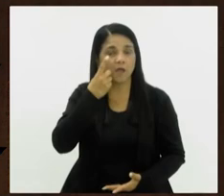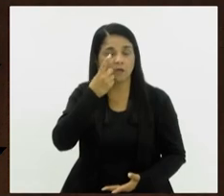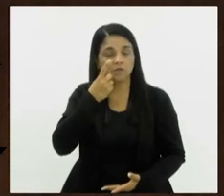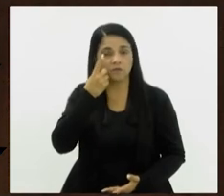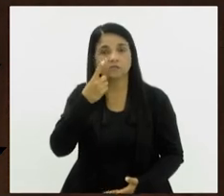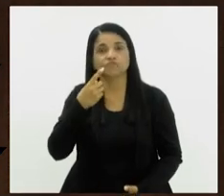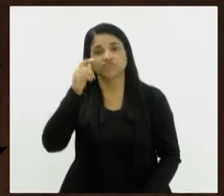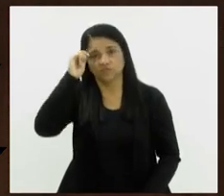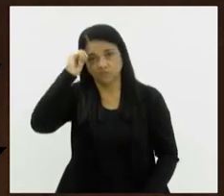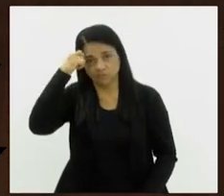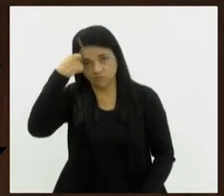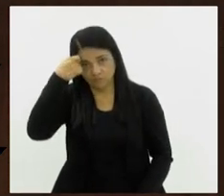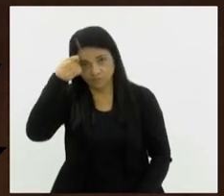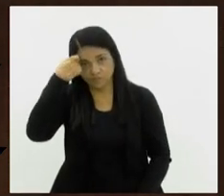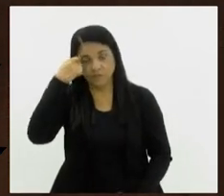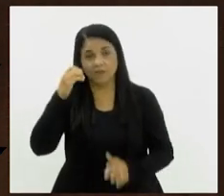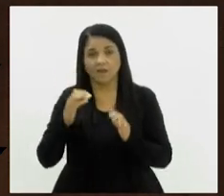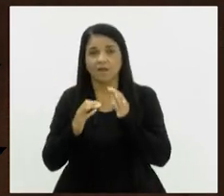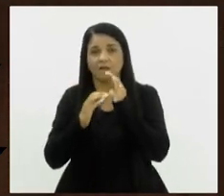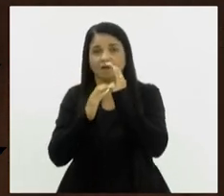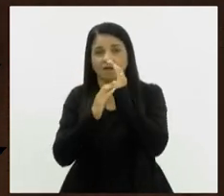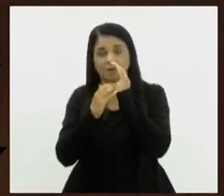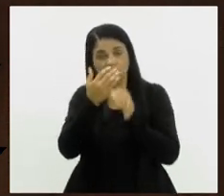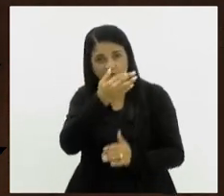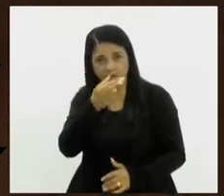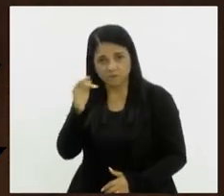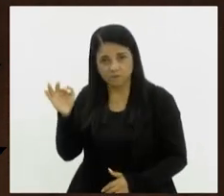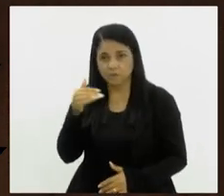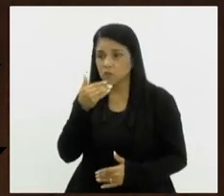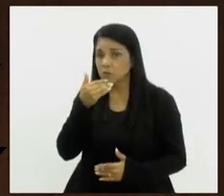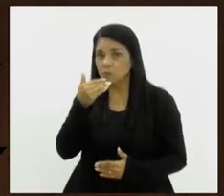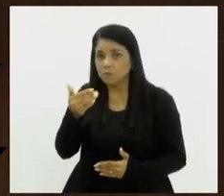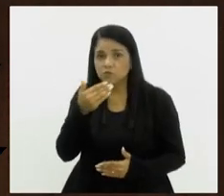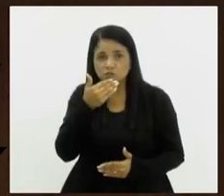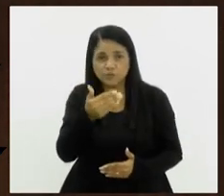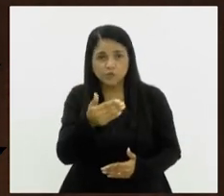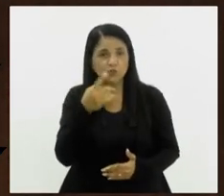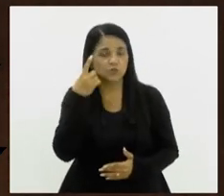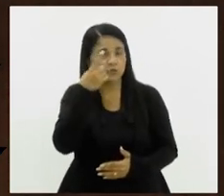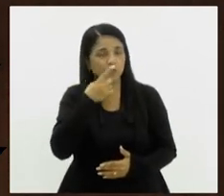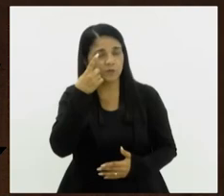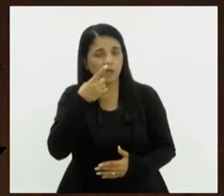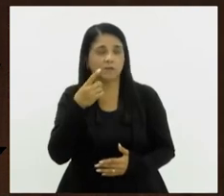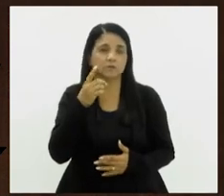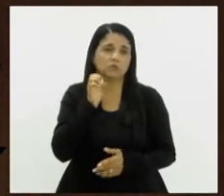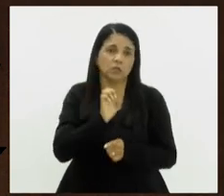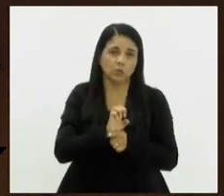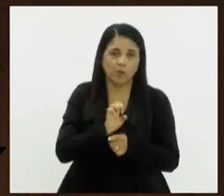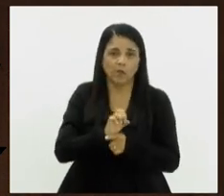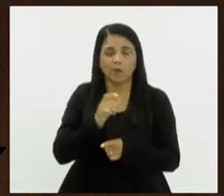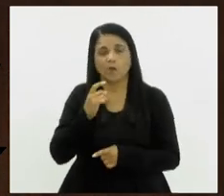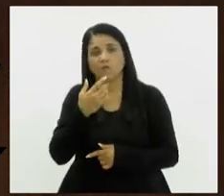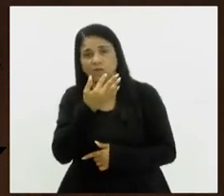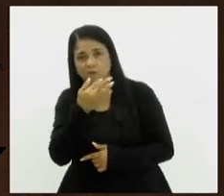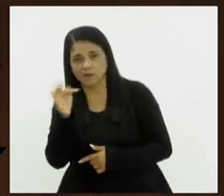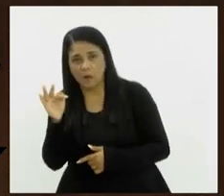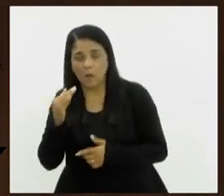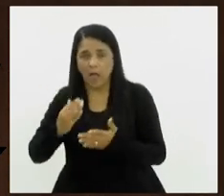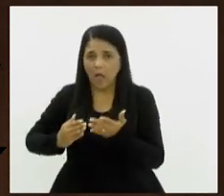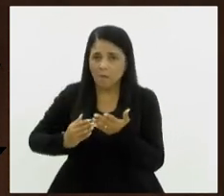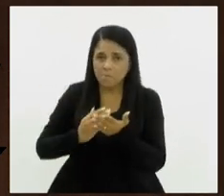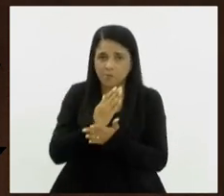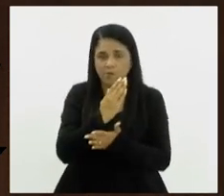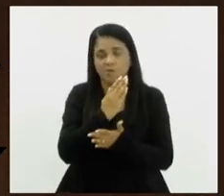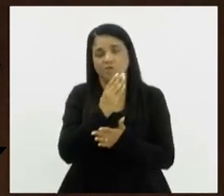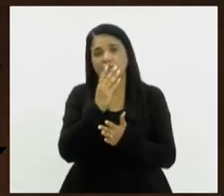Federal e pede para que todos os deputados estaduais, federais, aprovem medidas para